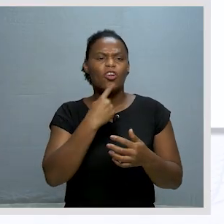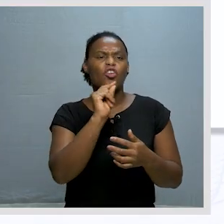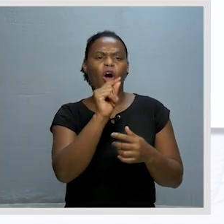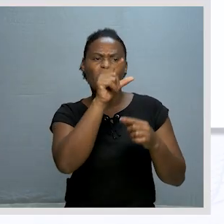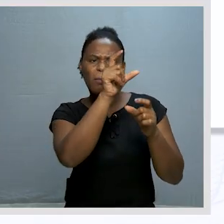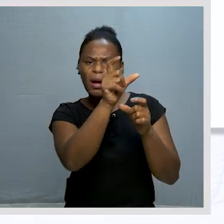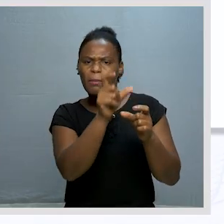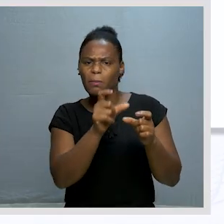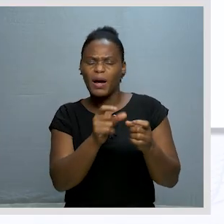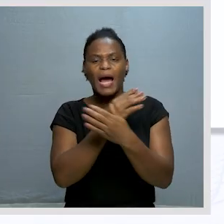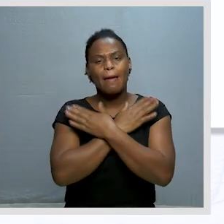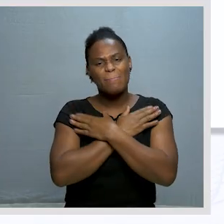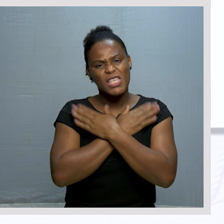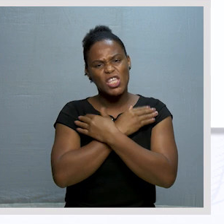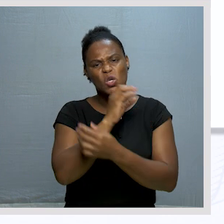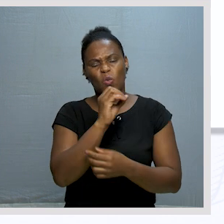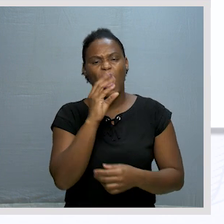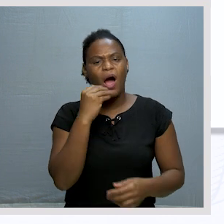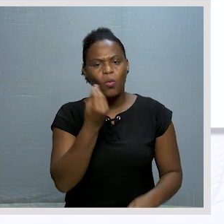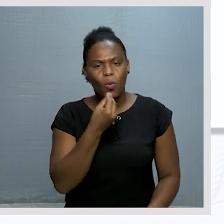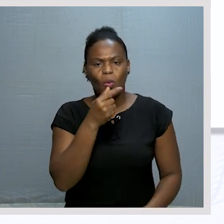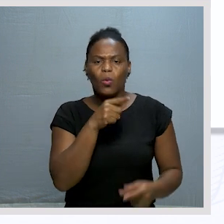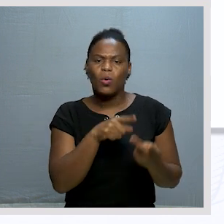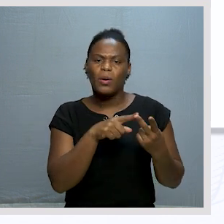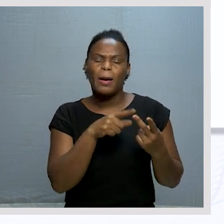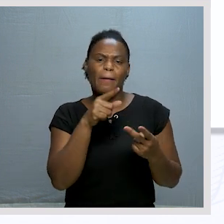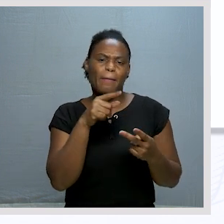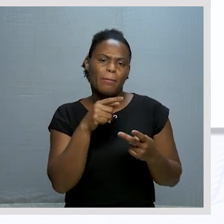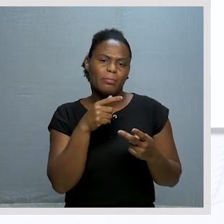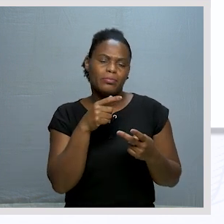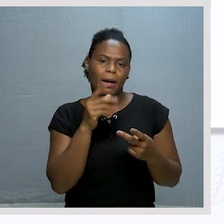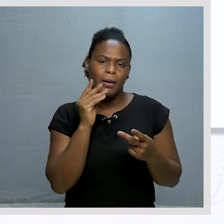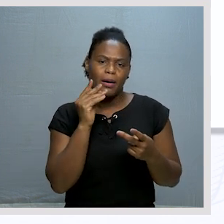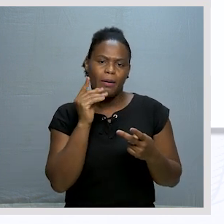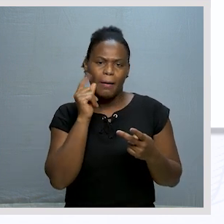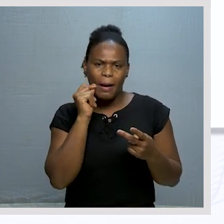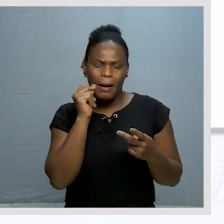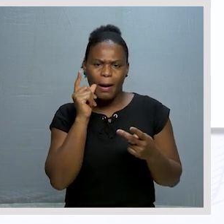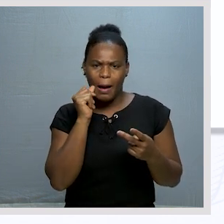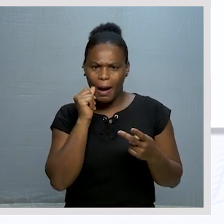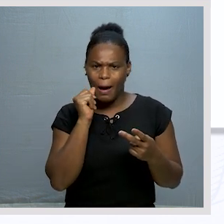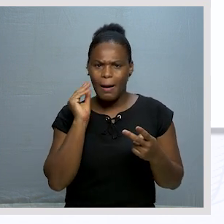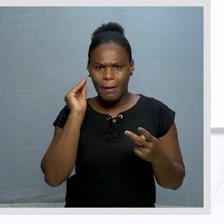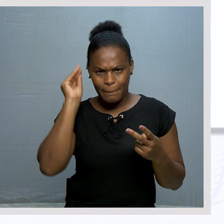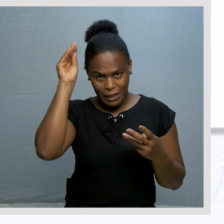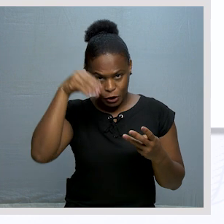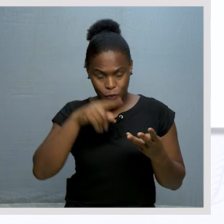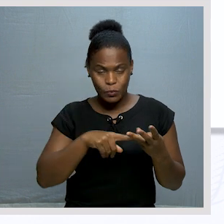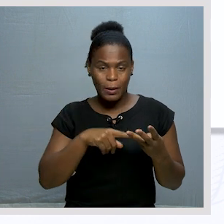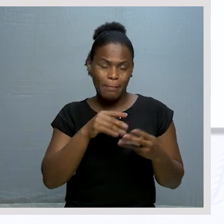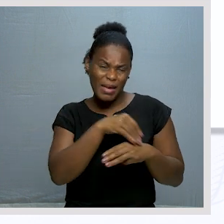nomes: amigo, aluno, padrinho, médico,